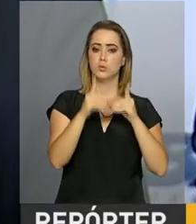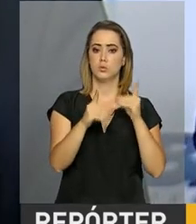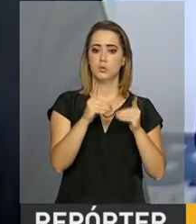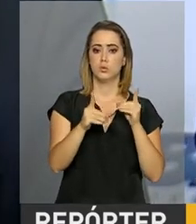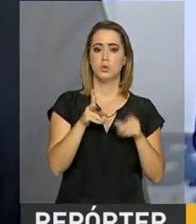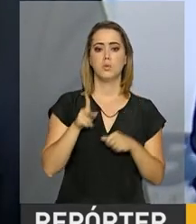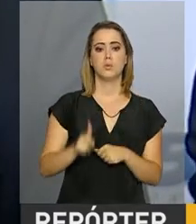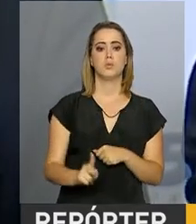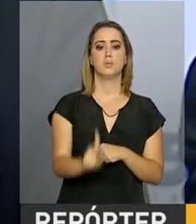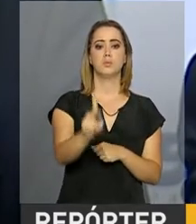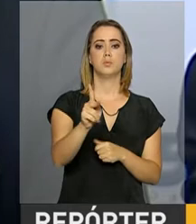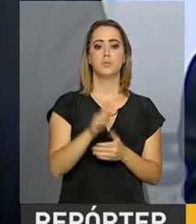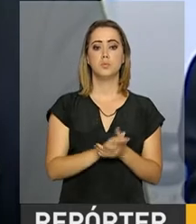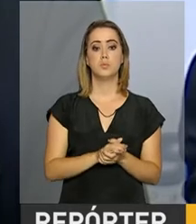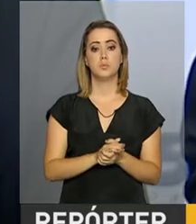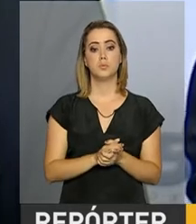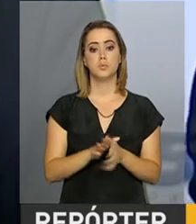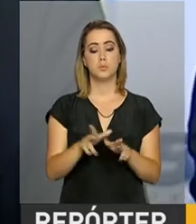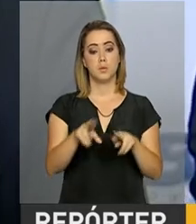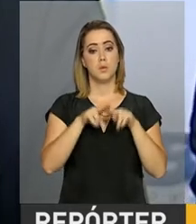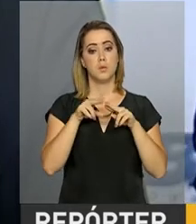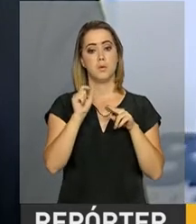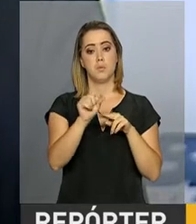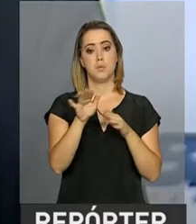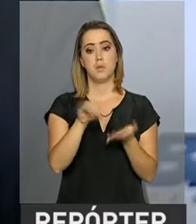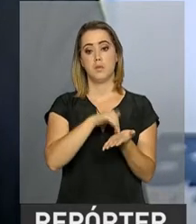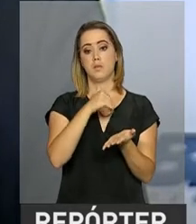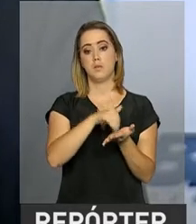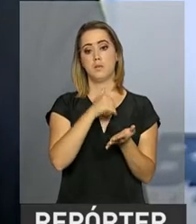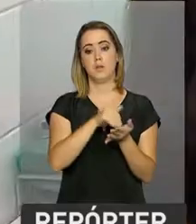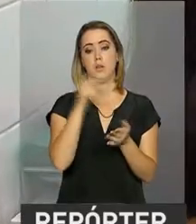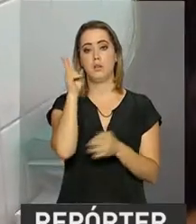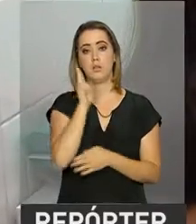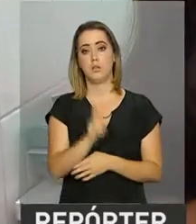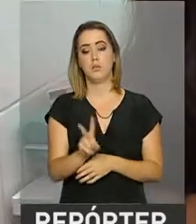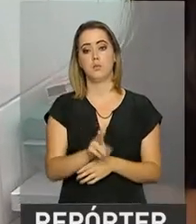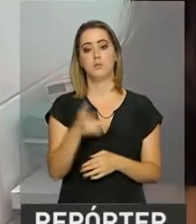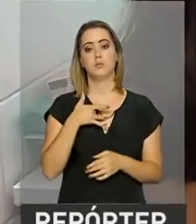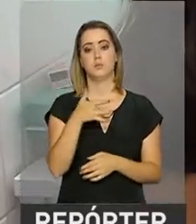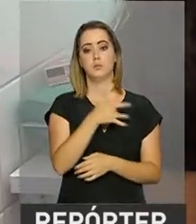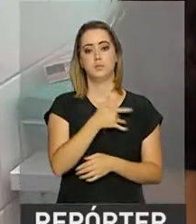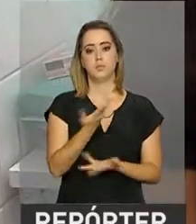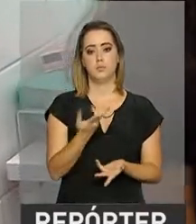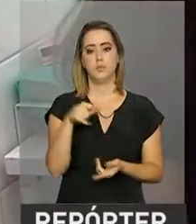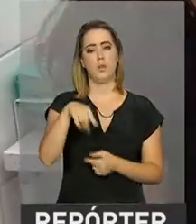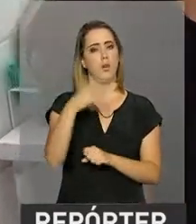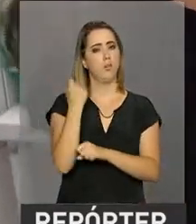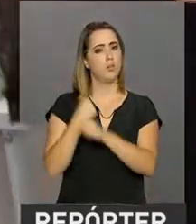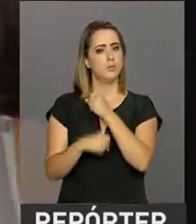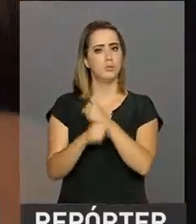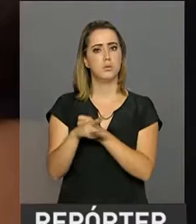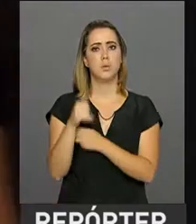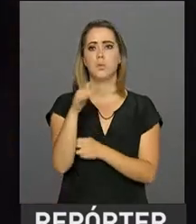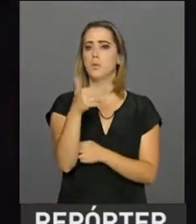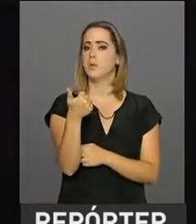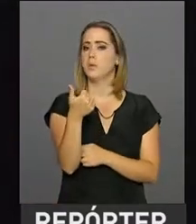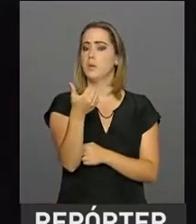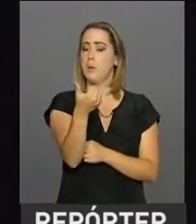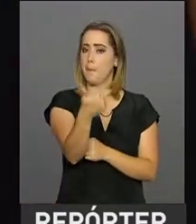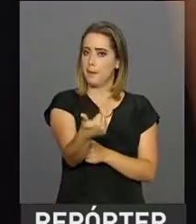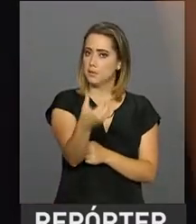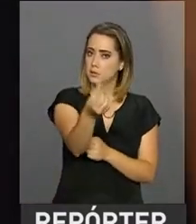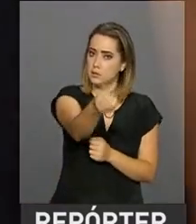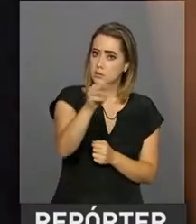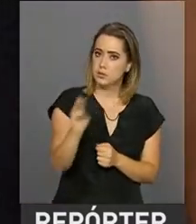permanente através da secretaria de vigilância em saúde em 2016 foram repassados mais de 16 milhões